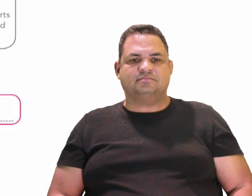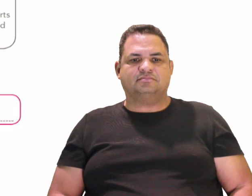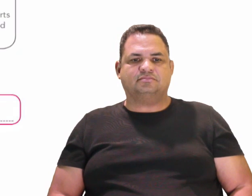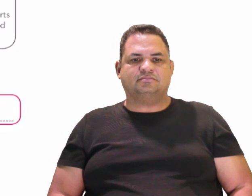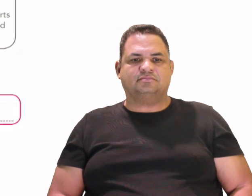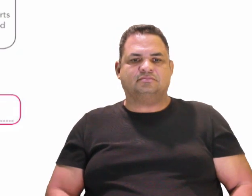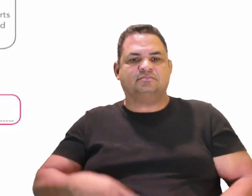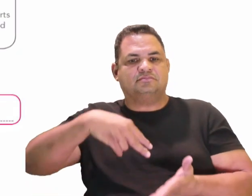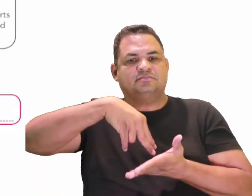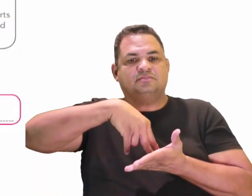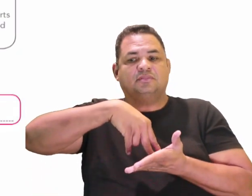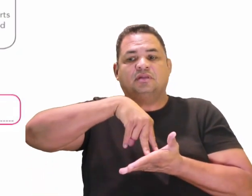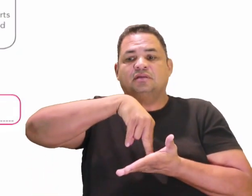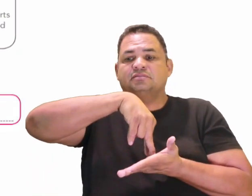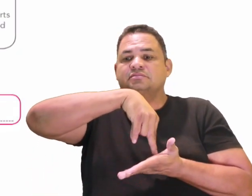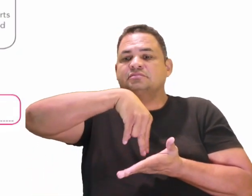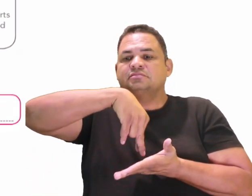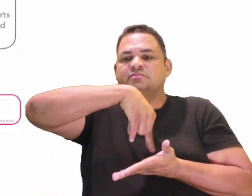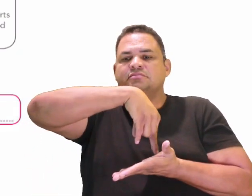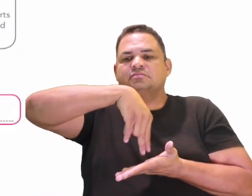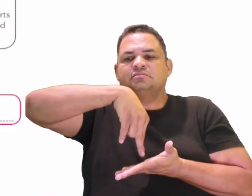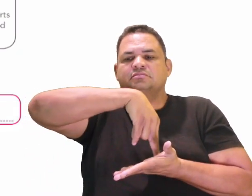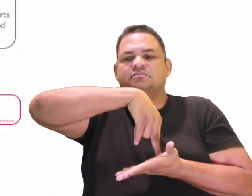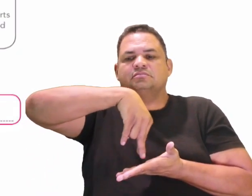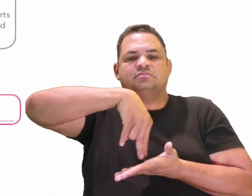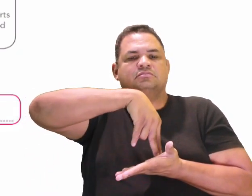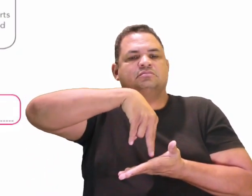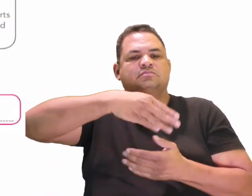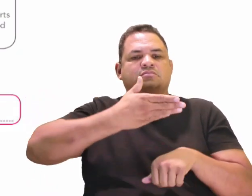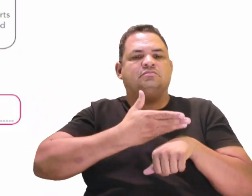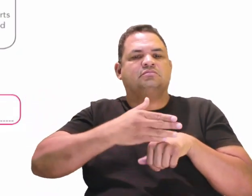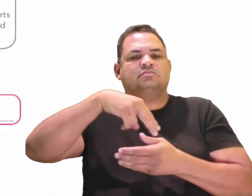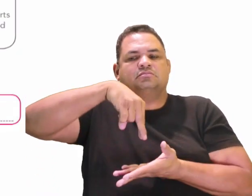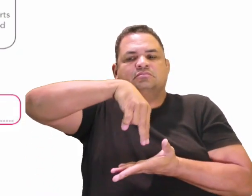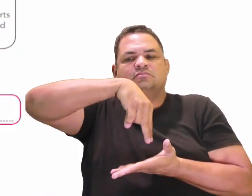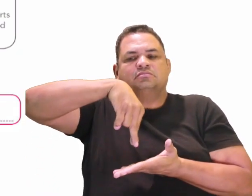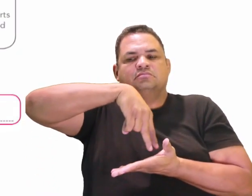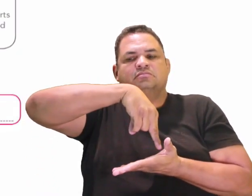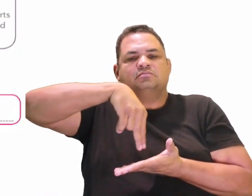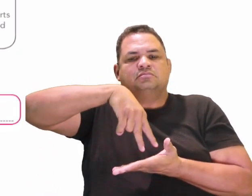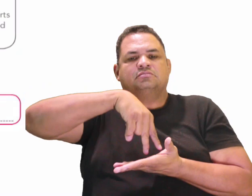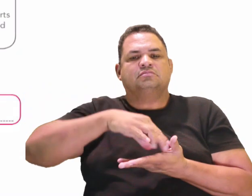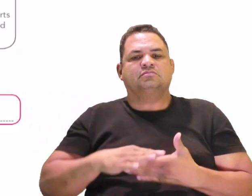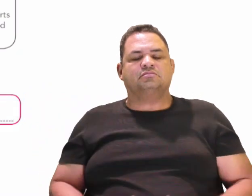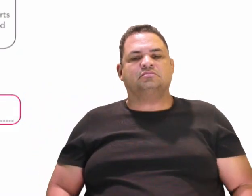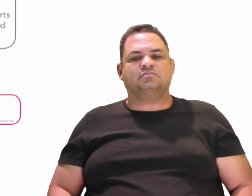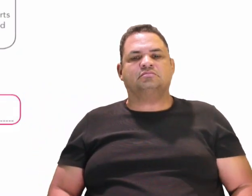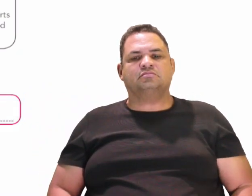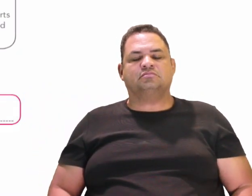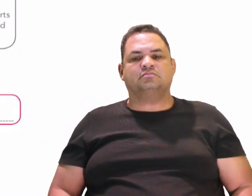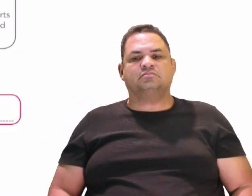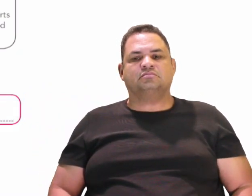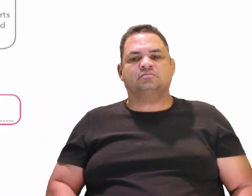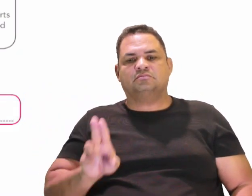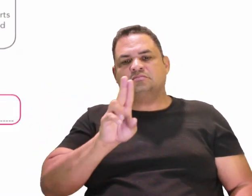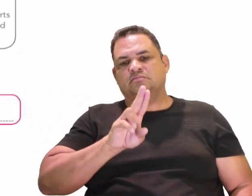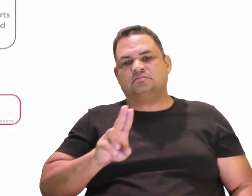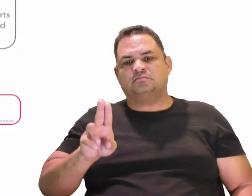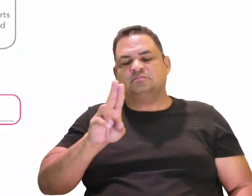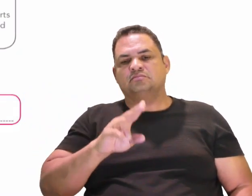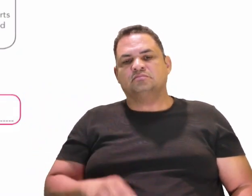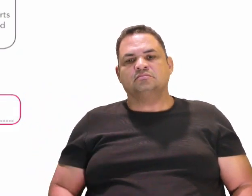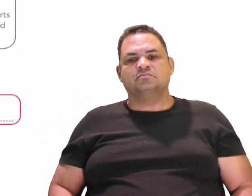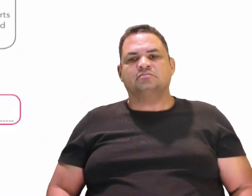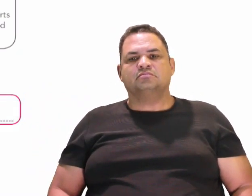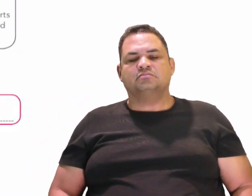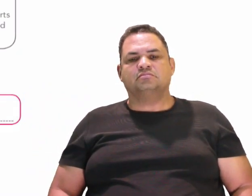do gymnastics. Praticar ginástica, do athletics. Beleza? Aí você usa essa questão